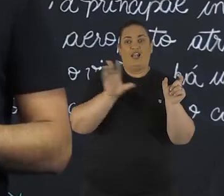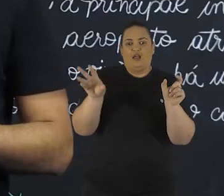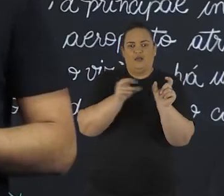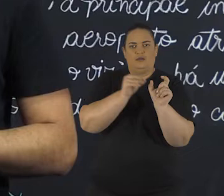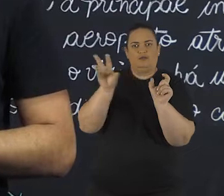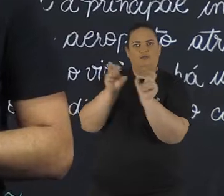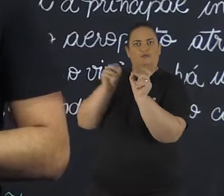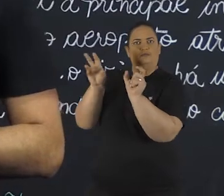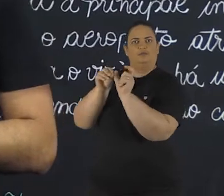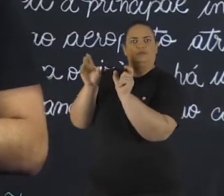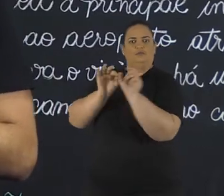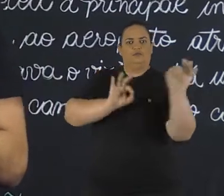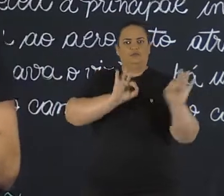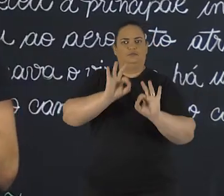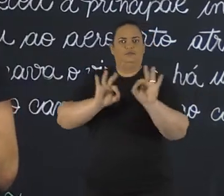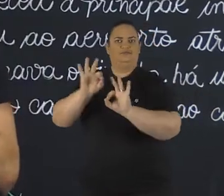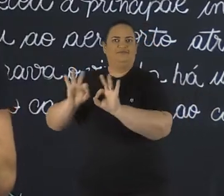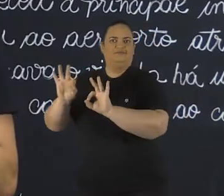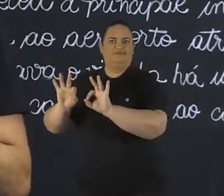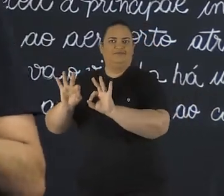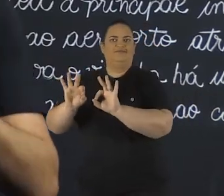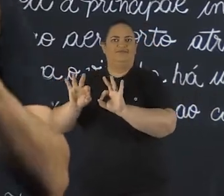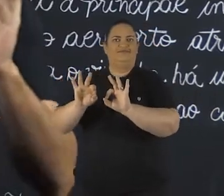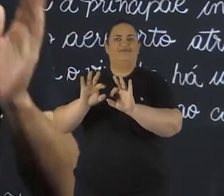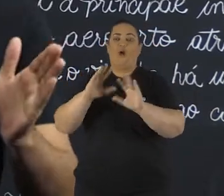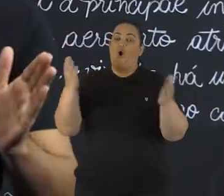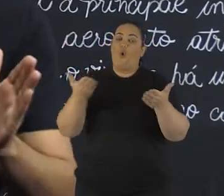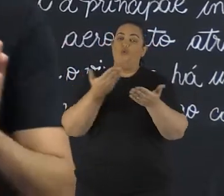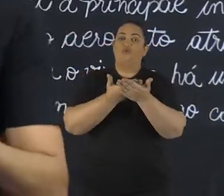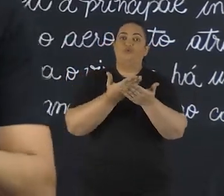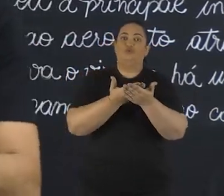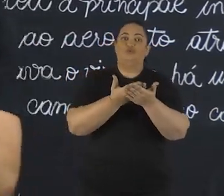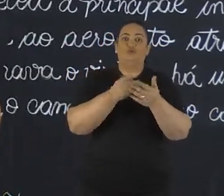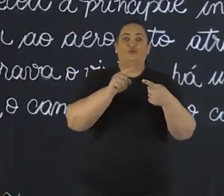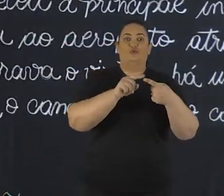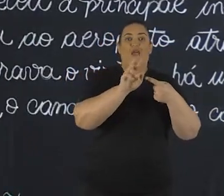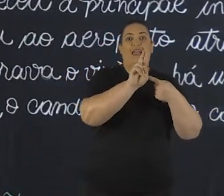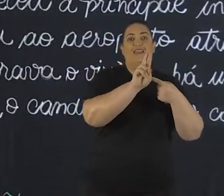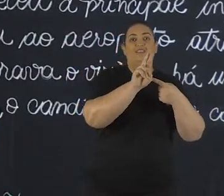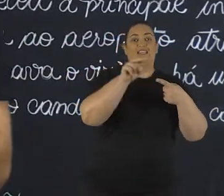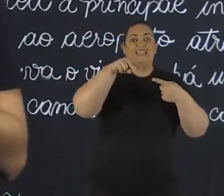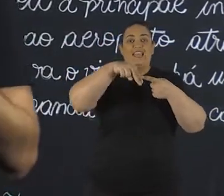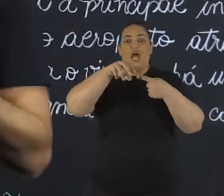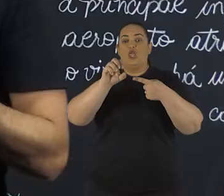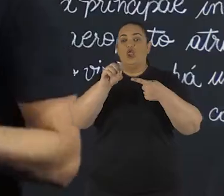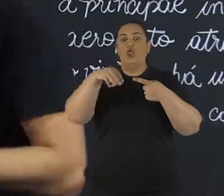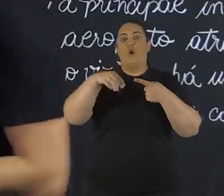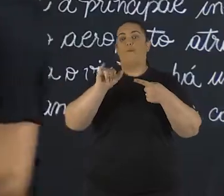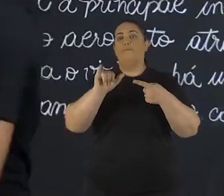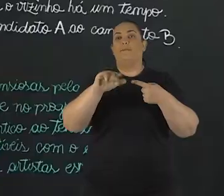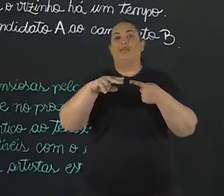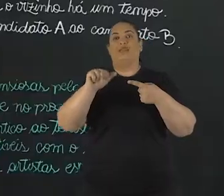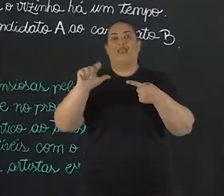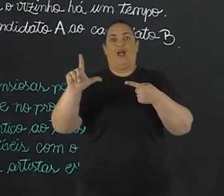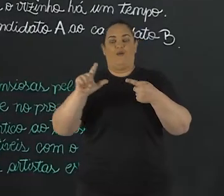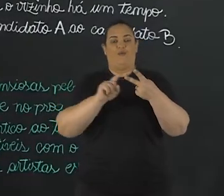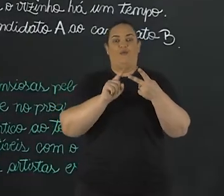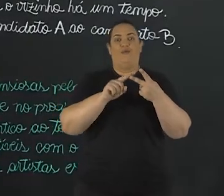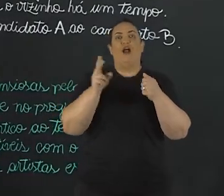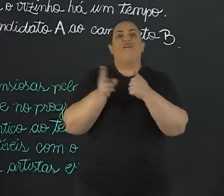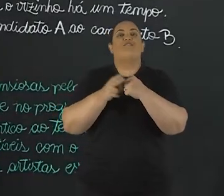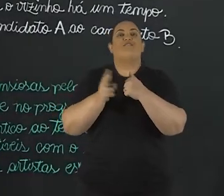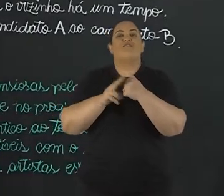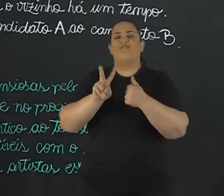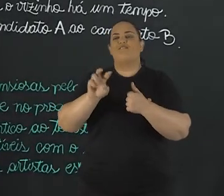complementos. Por isso que nos estudos da língua portuguesa a gente vai ver o estudo da regência nominal e da regência verbal. O que é que define isso?